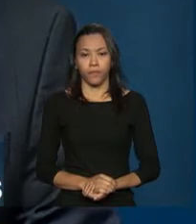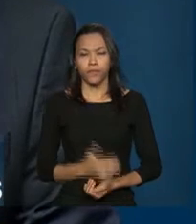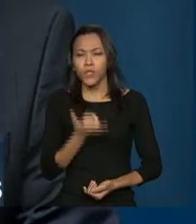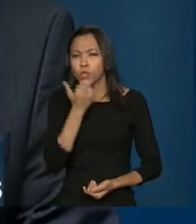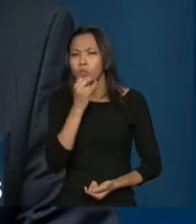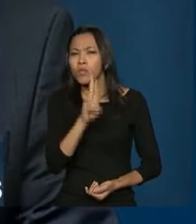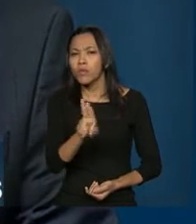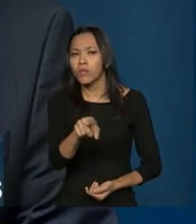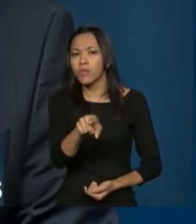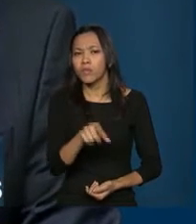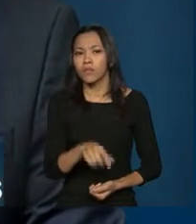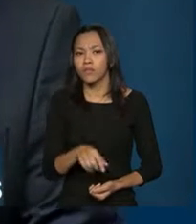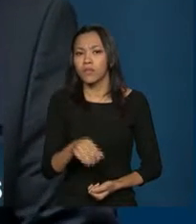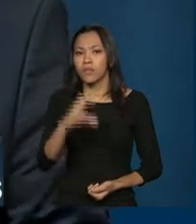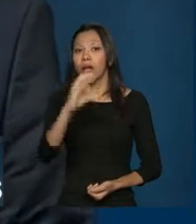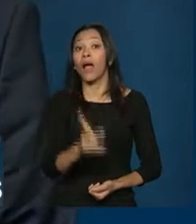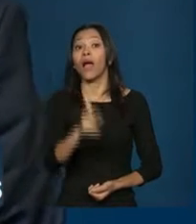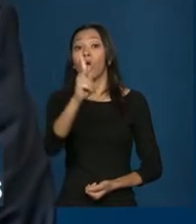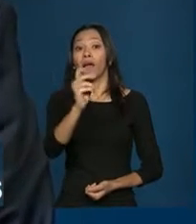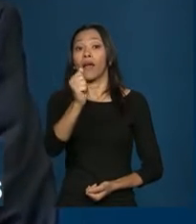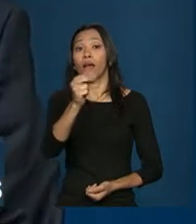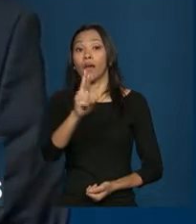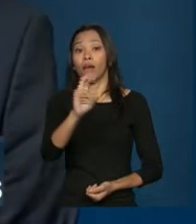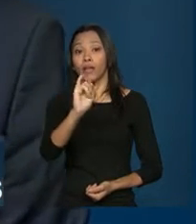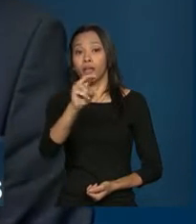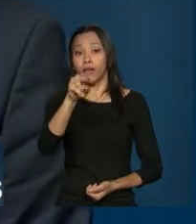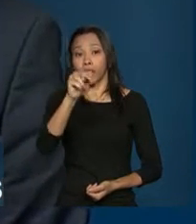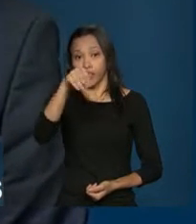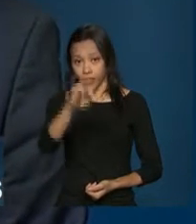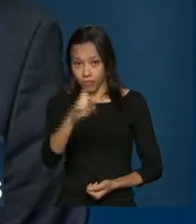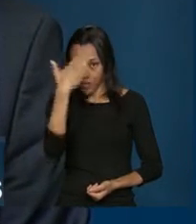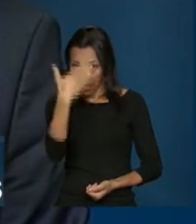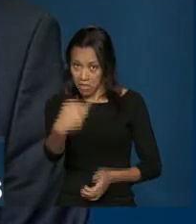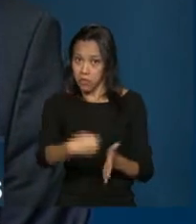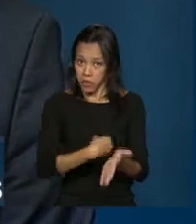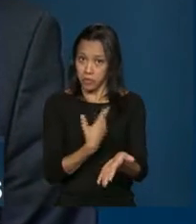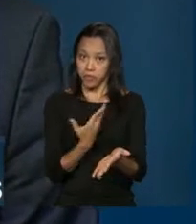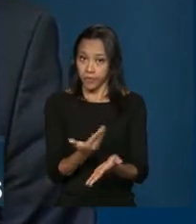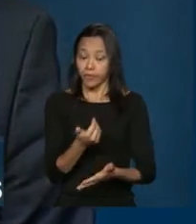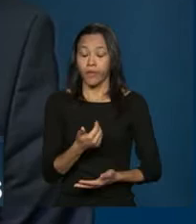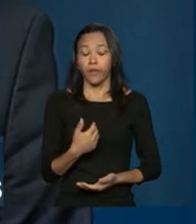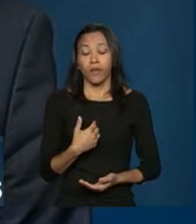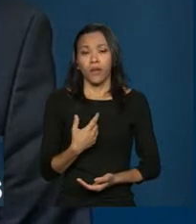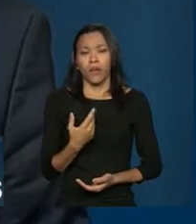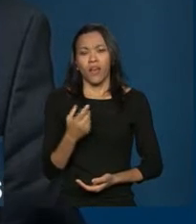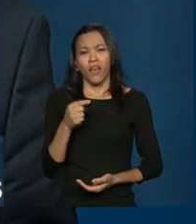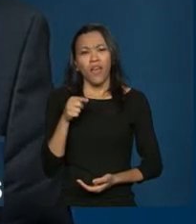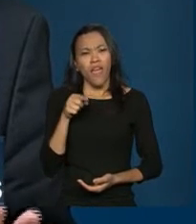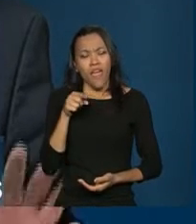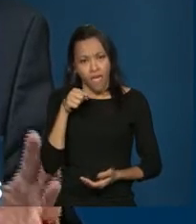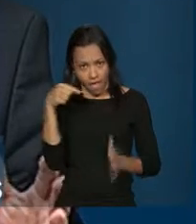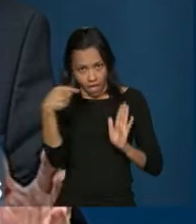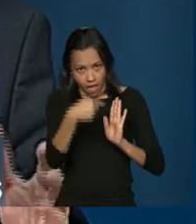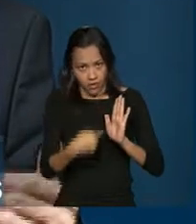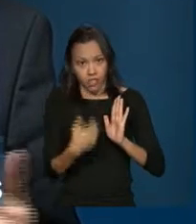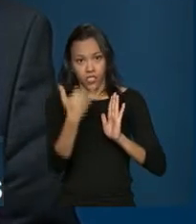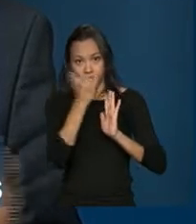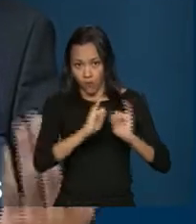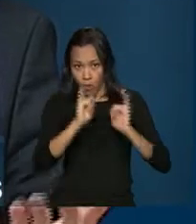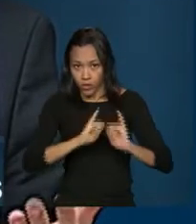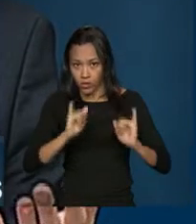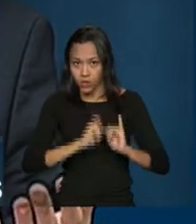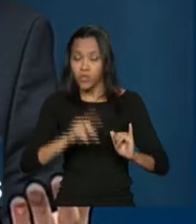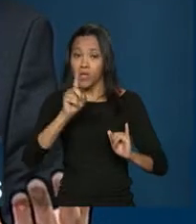Boa tarde, desculpa, seu nome? Cariane. Cariane. Obrigado pela pergunta. Eu acho que é importante destacar assim, esses dados são